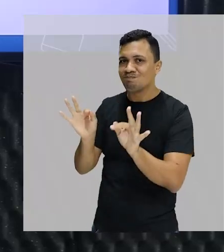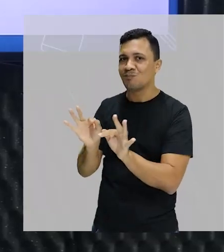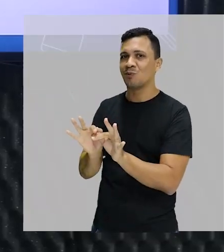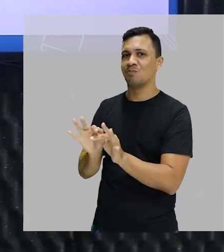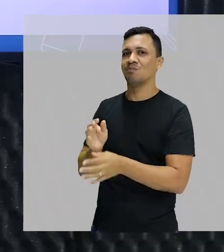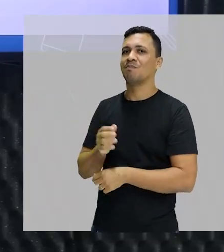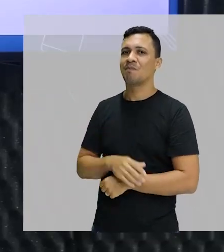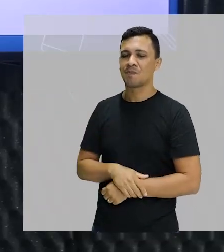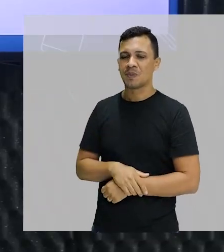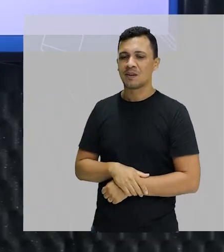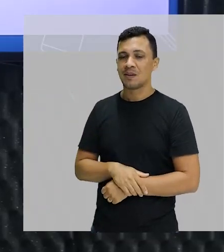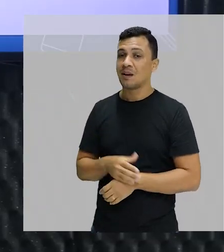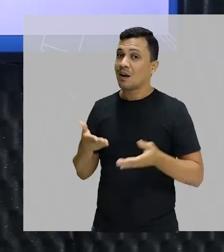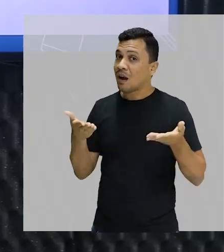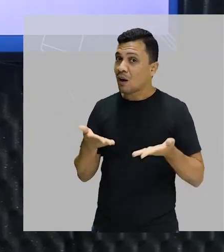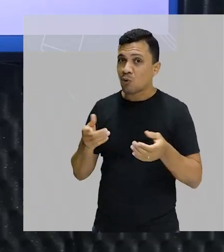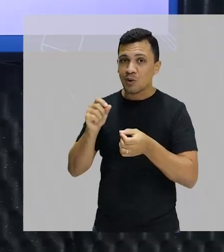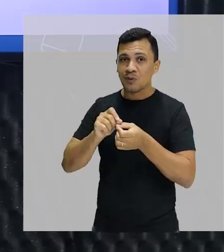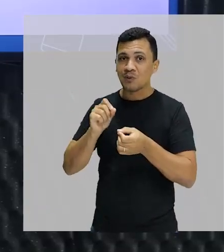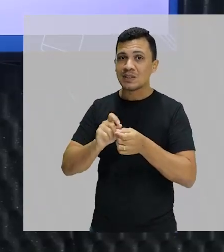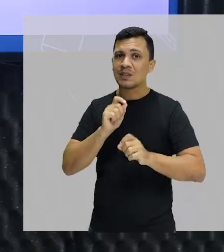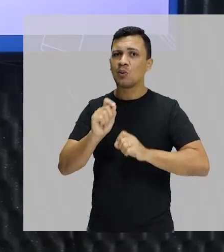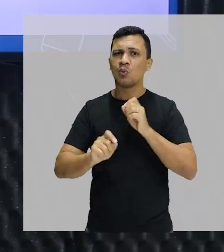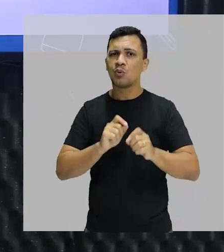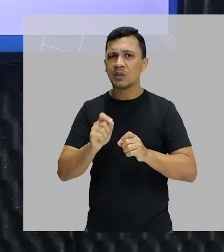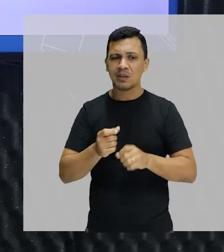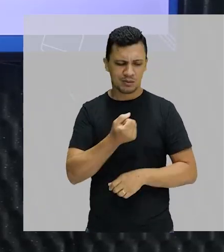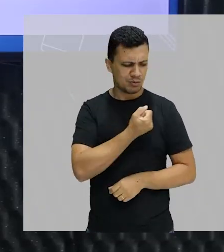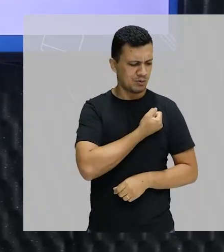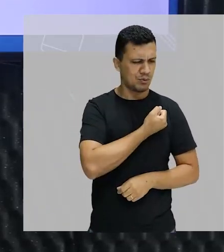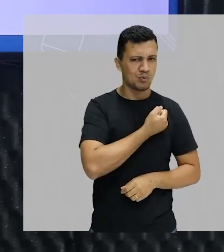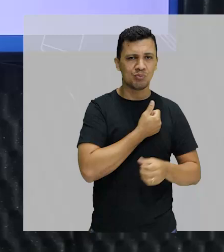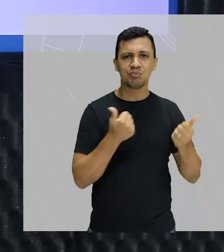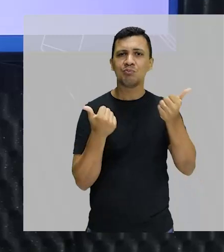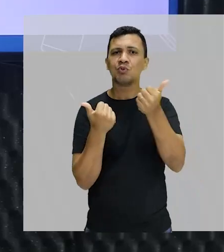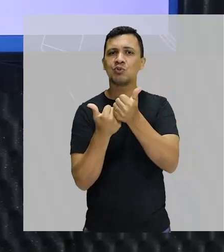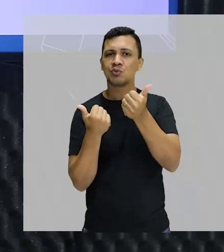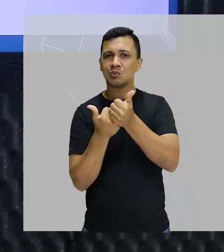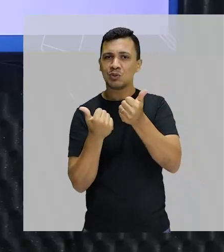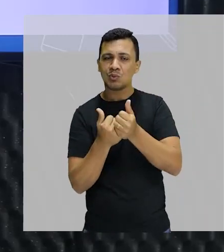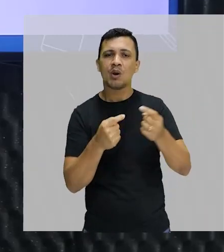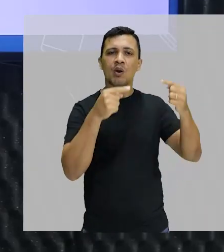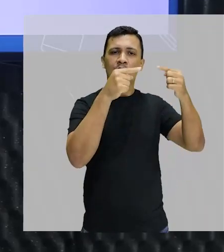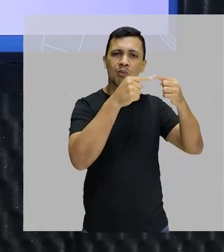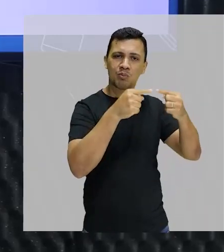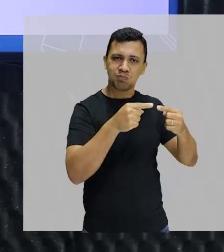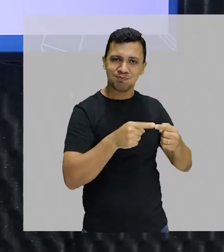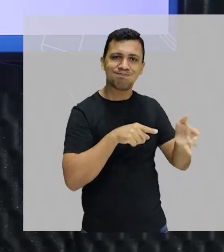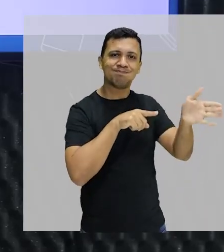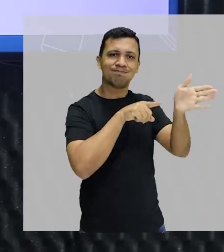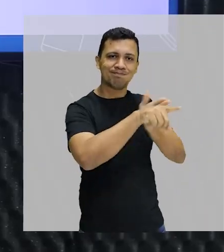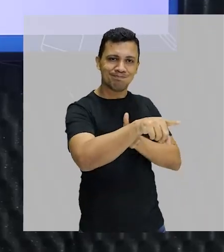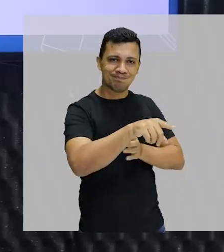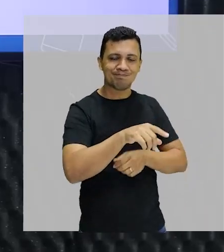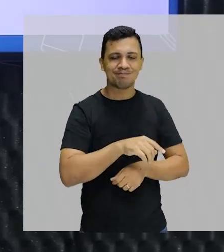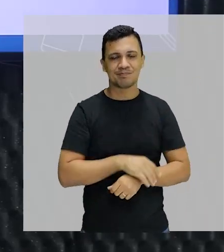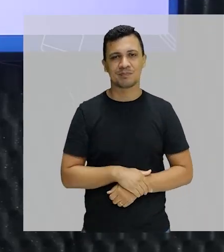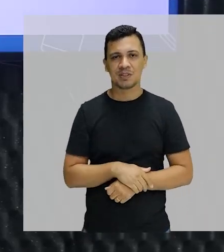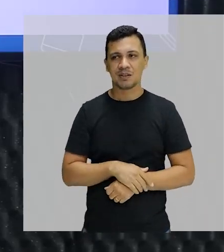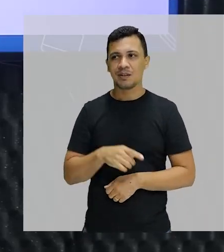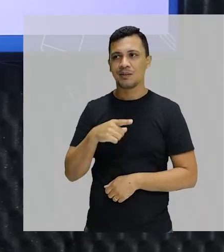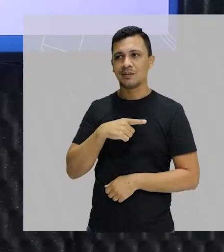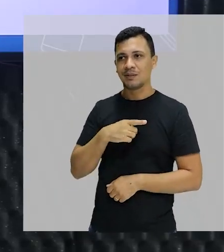Só que agora, né, eu vou fazer as substituições de acordo com o que o enunciado nos passou. Então, eu tenho a